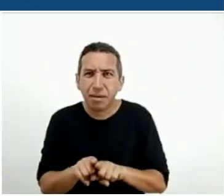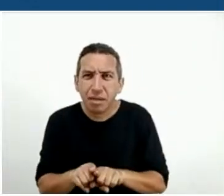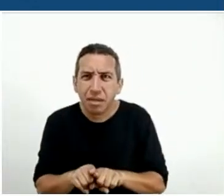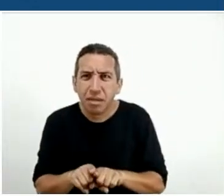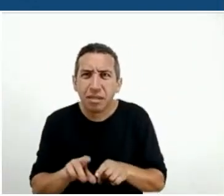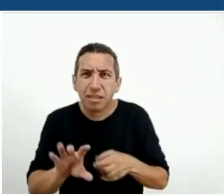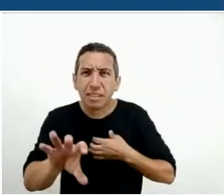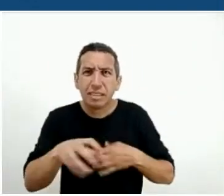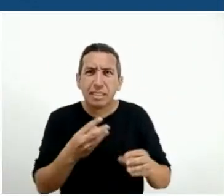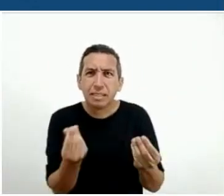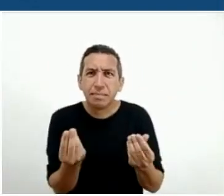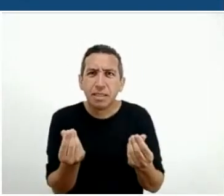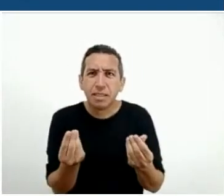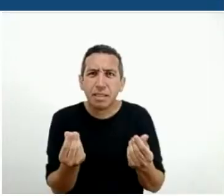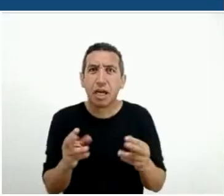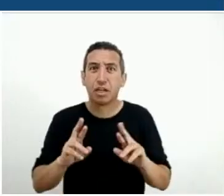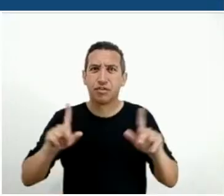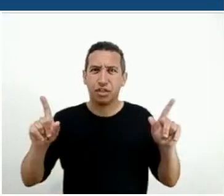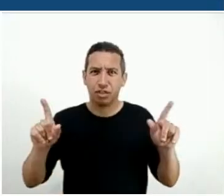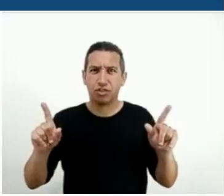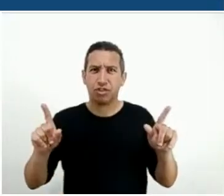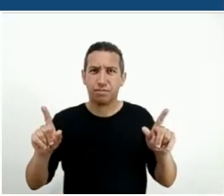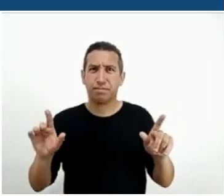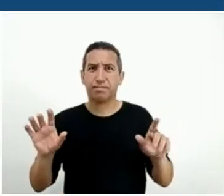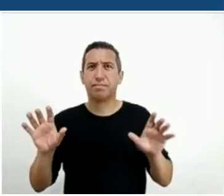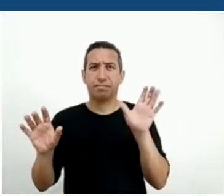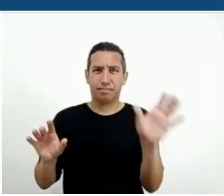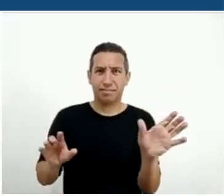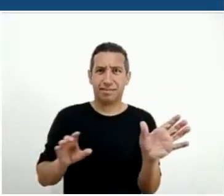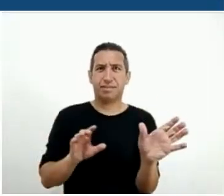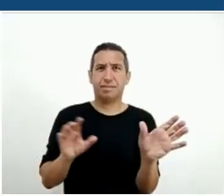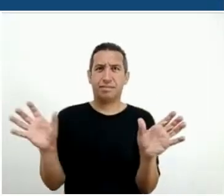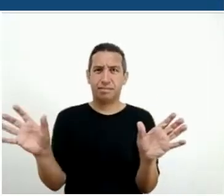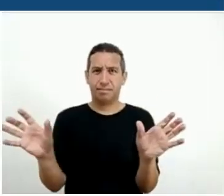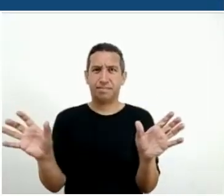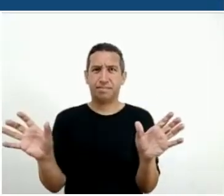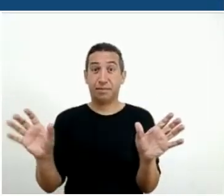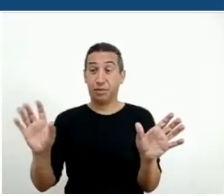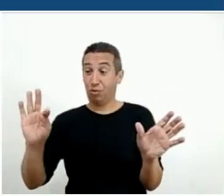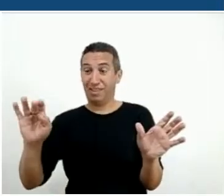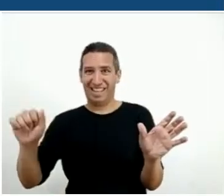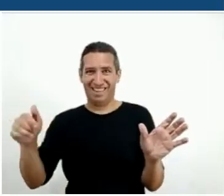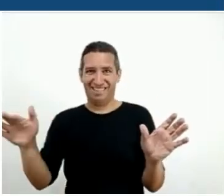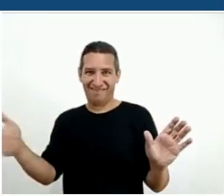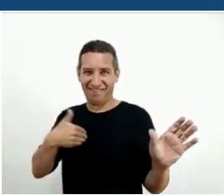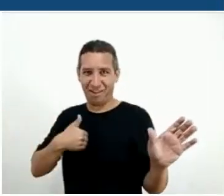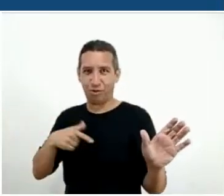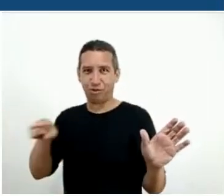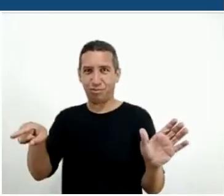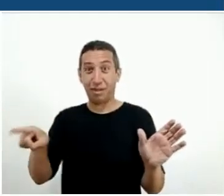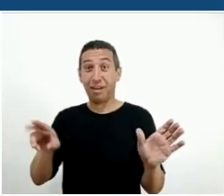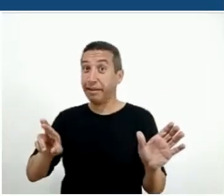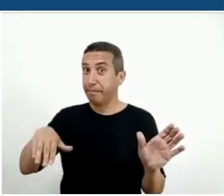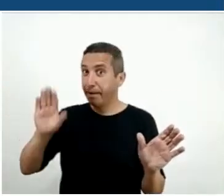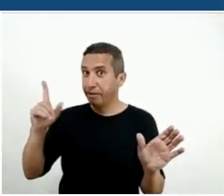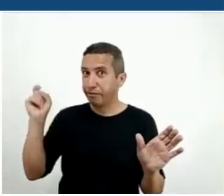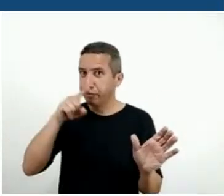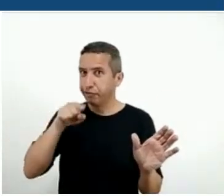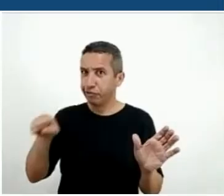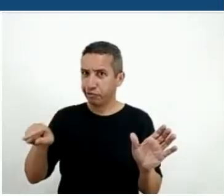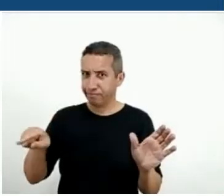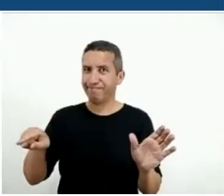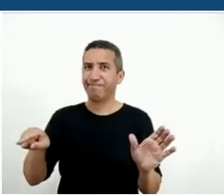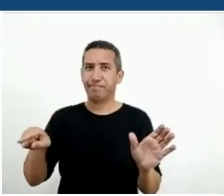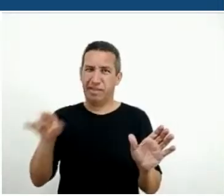afetados. Diferente no indivíduo com TEA. A flexibilidade deles é difícil. Eu gosto de contar um exemplo de